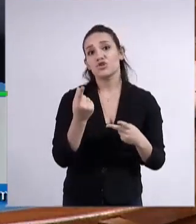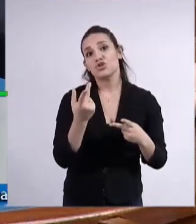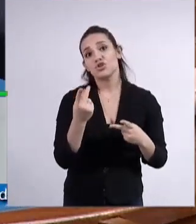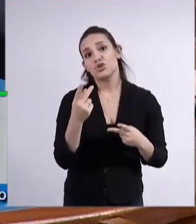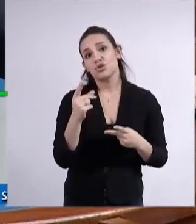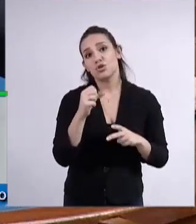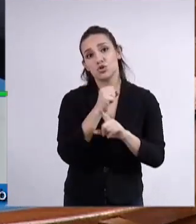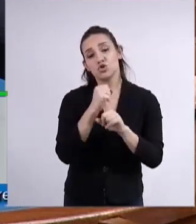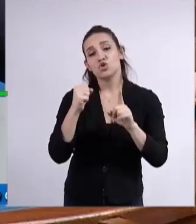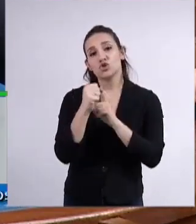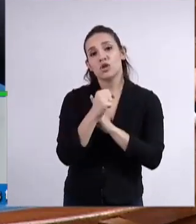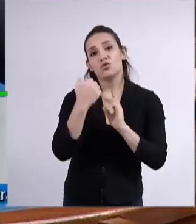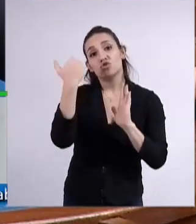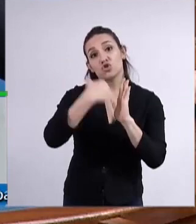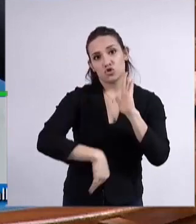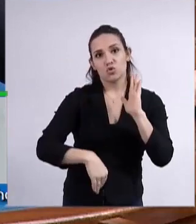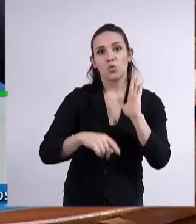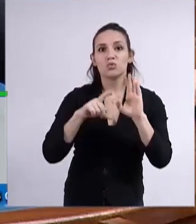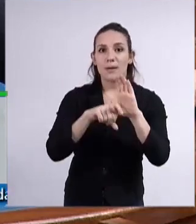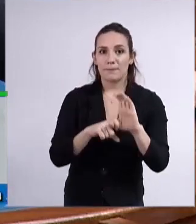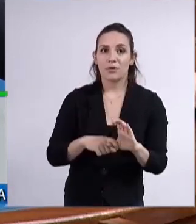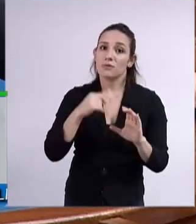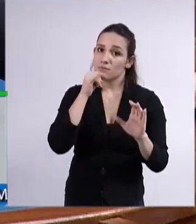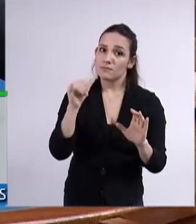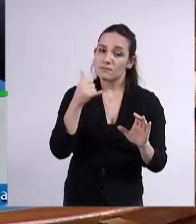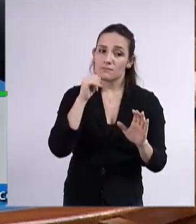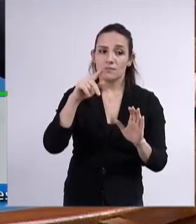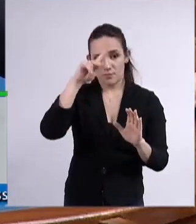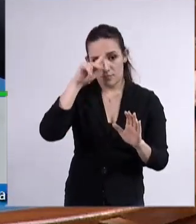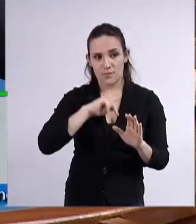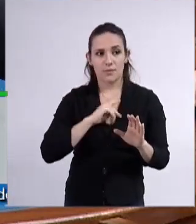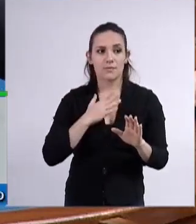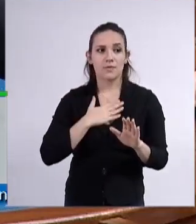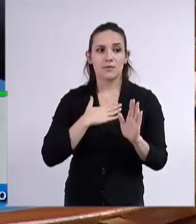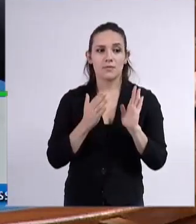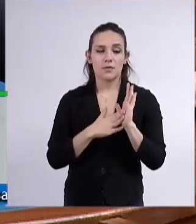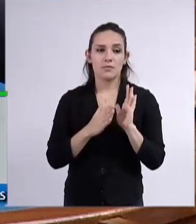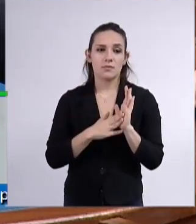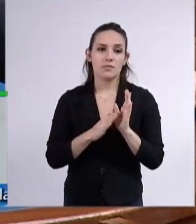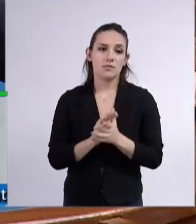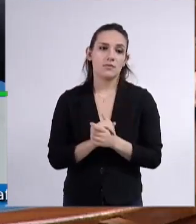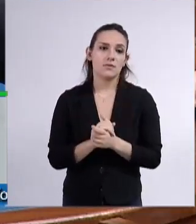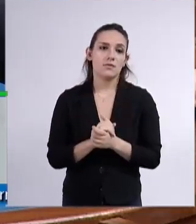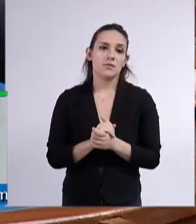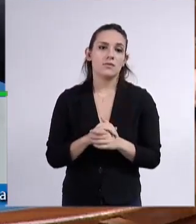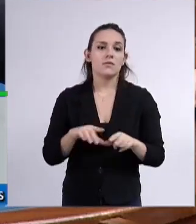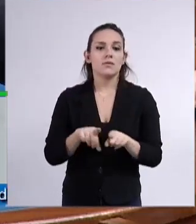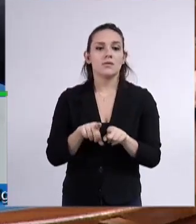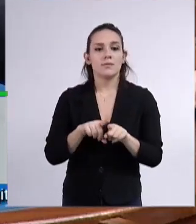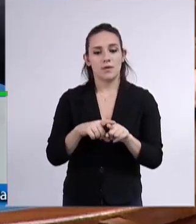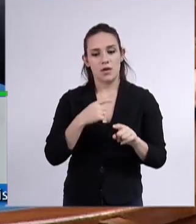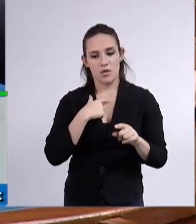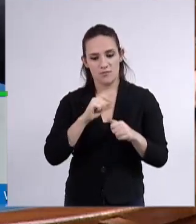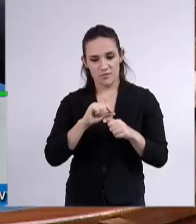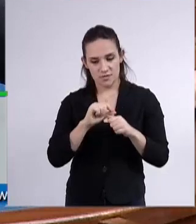de energia elétrica de minha proposição e dos deputados Marçal